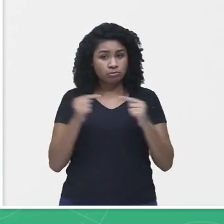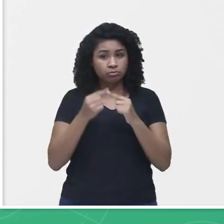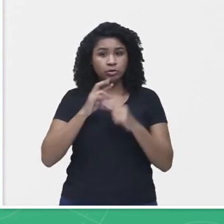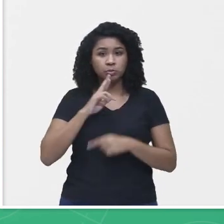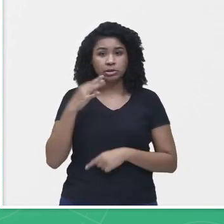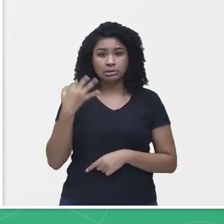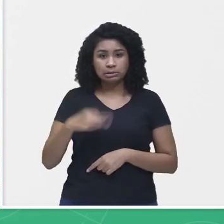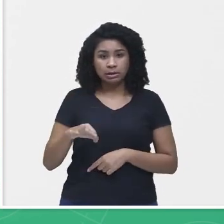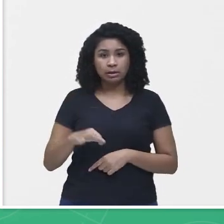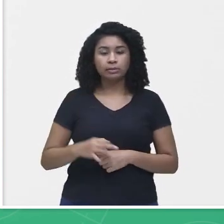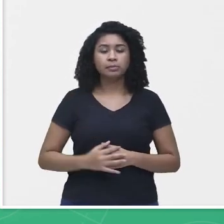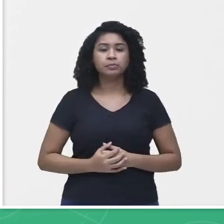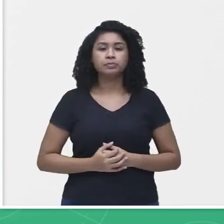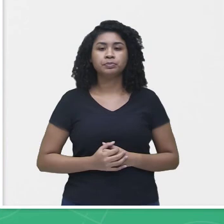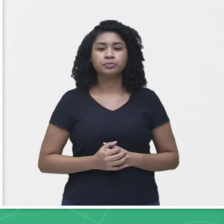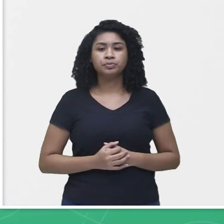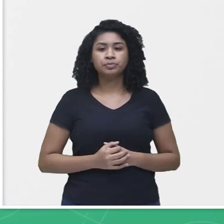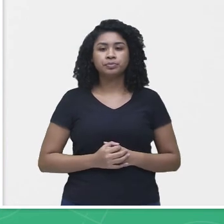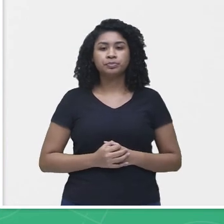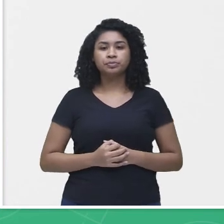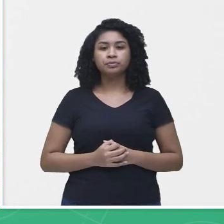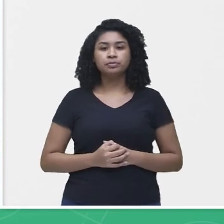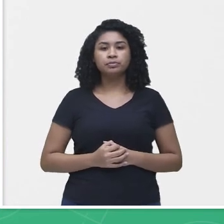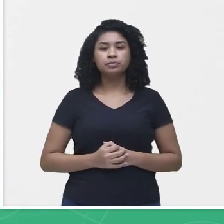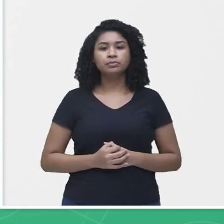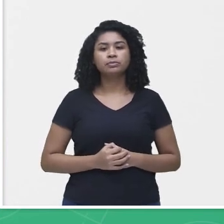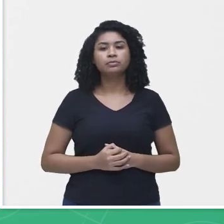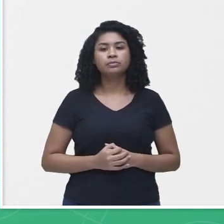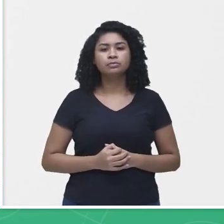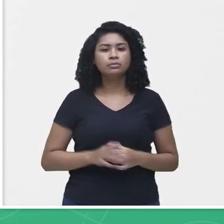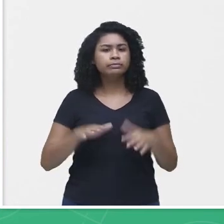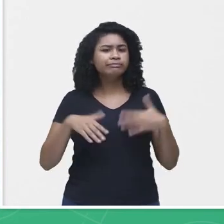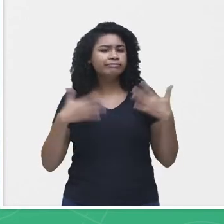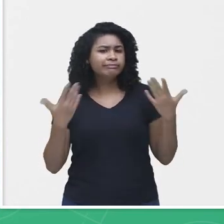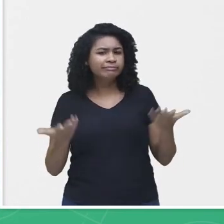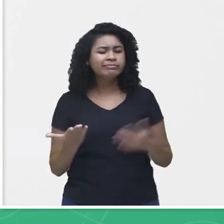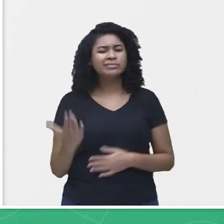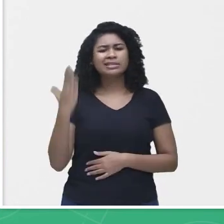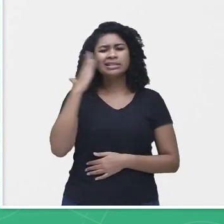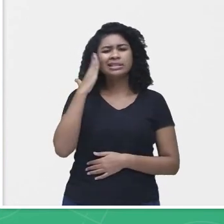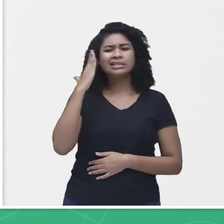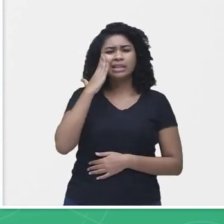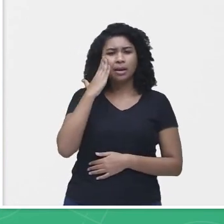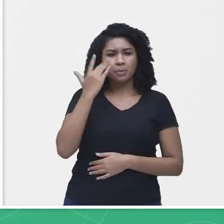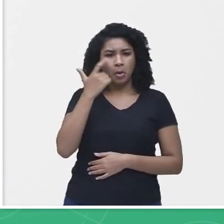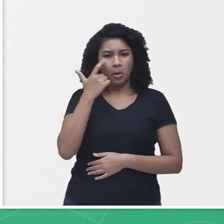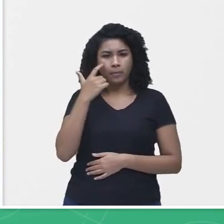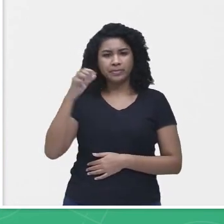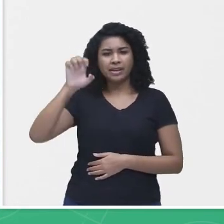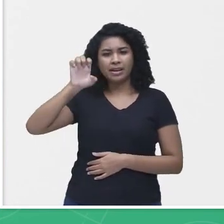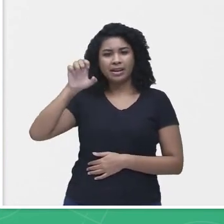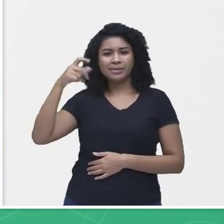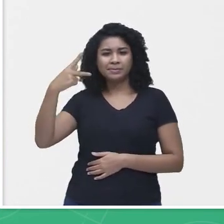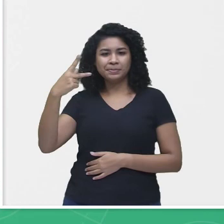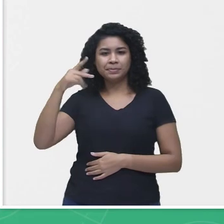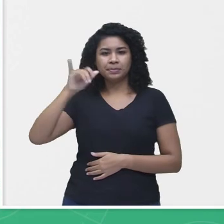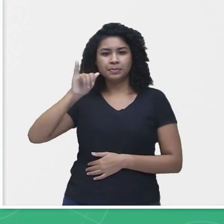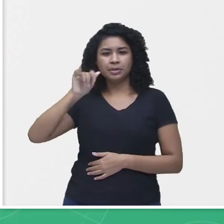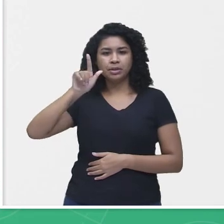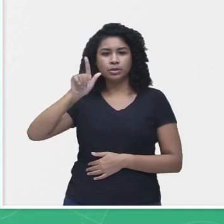epiglote. Letra E, movimentos da deglutição, né? Então, a gente sabe que a epiglote vai estar